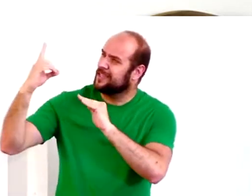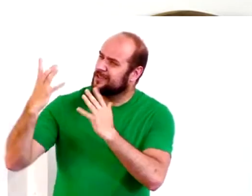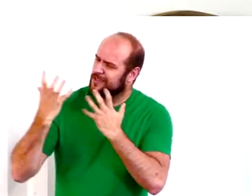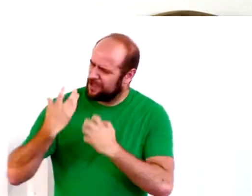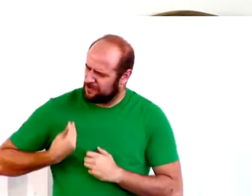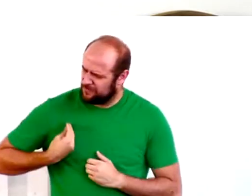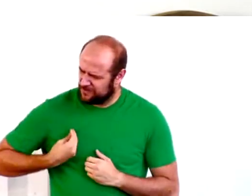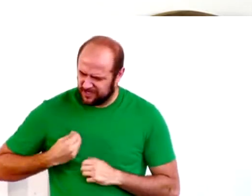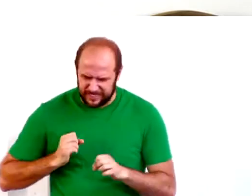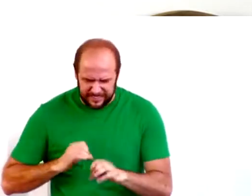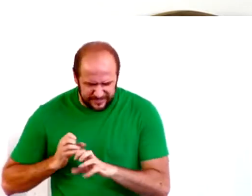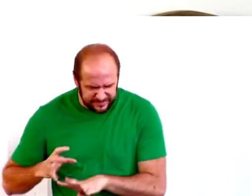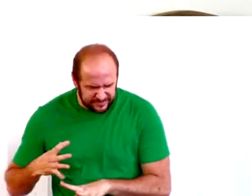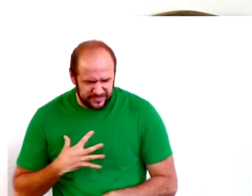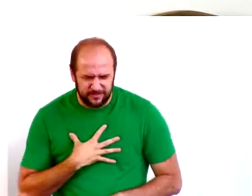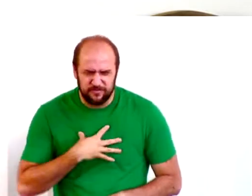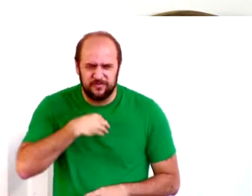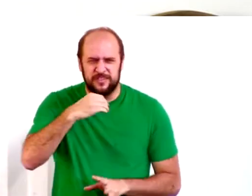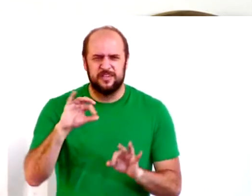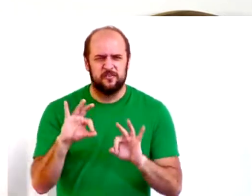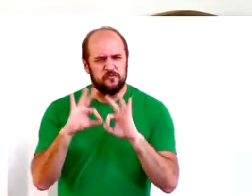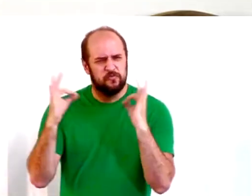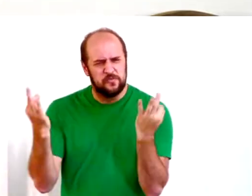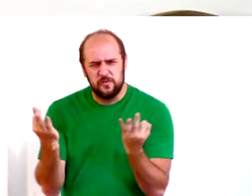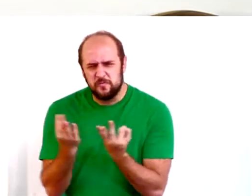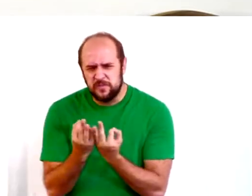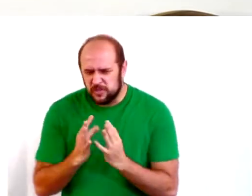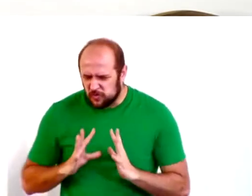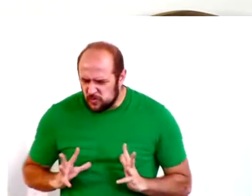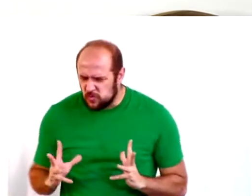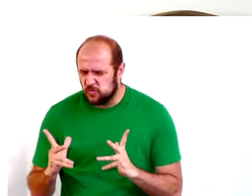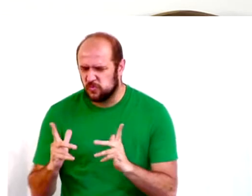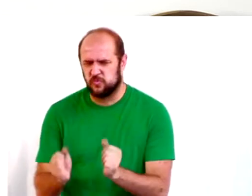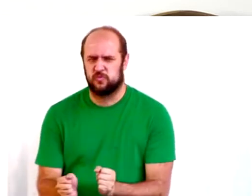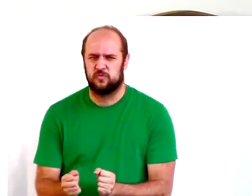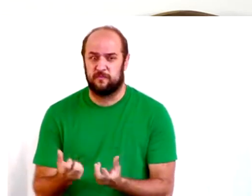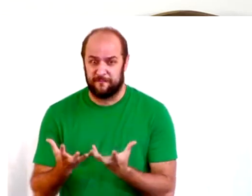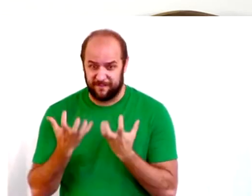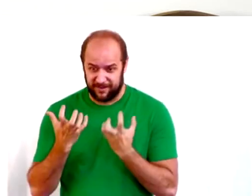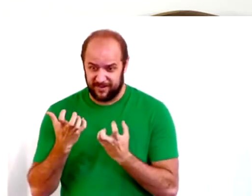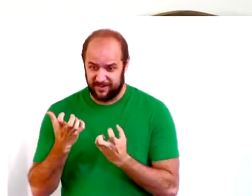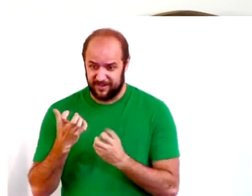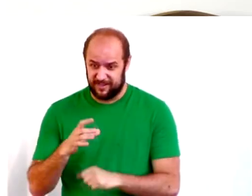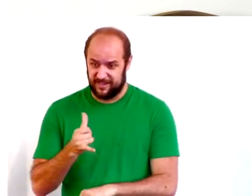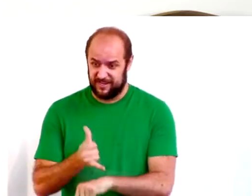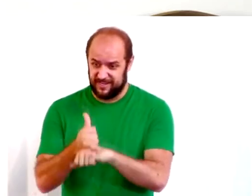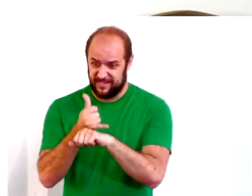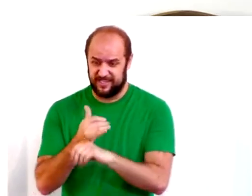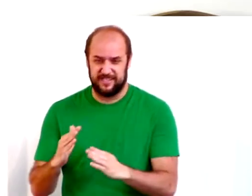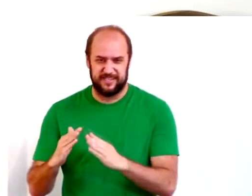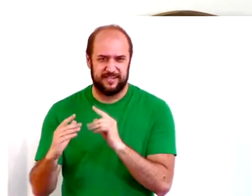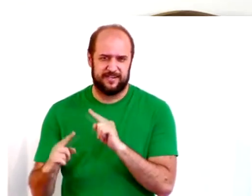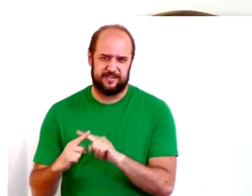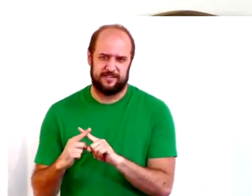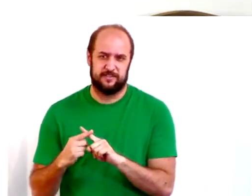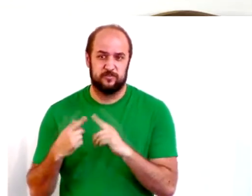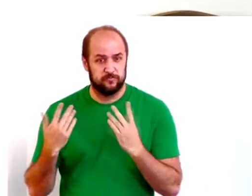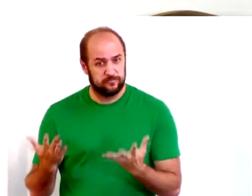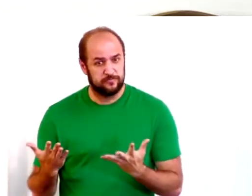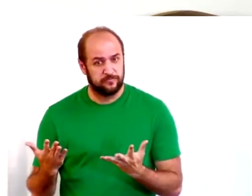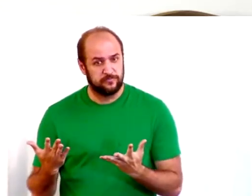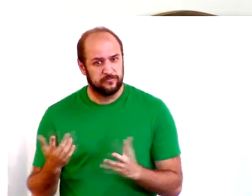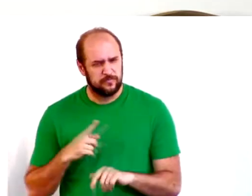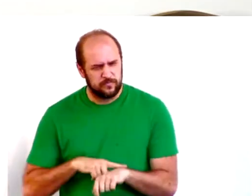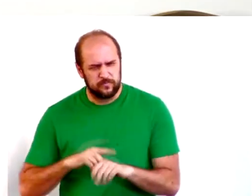educar seus filhos, com sua família, de se dispor a ser um líder na igreja, e o fez. E chega um dia que é hora